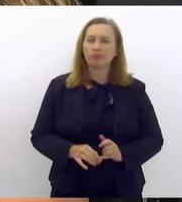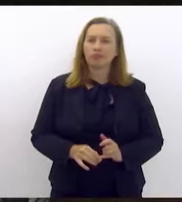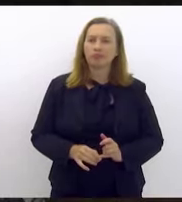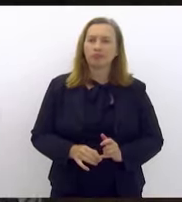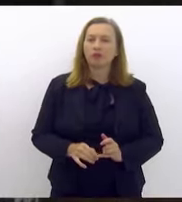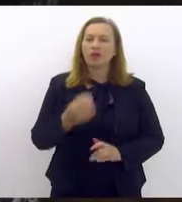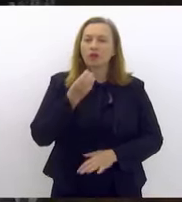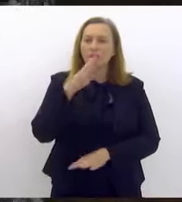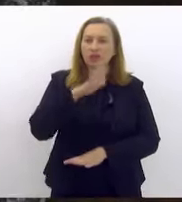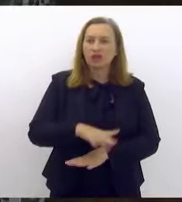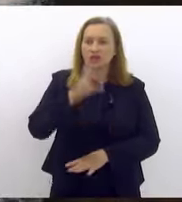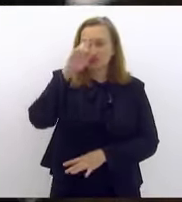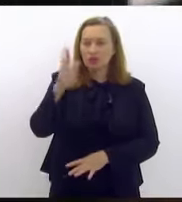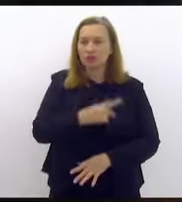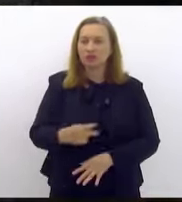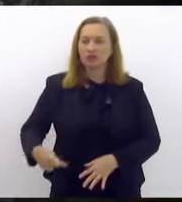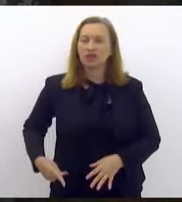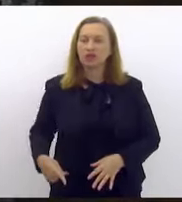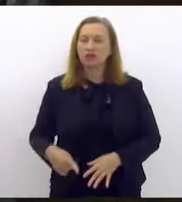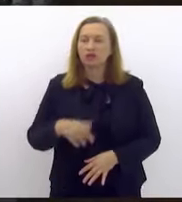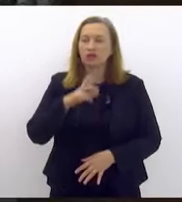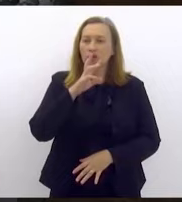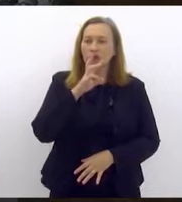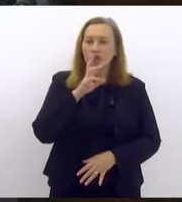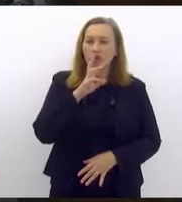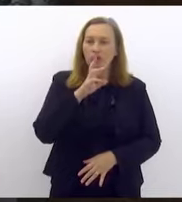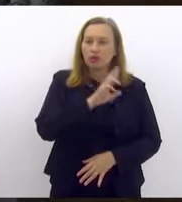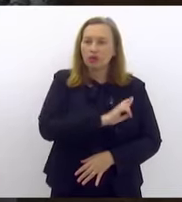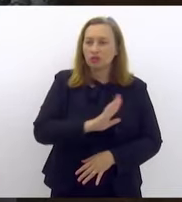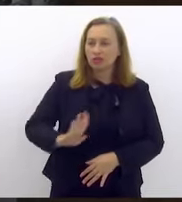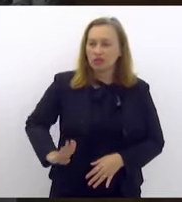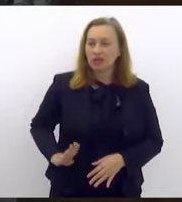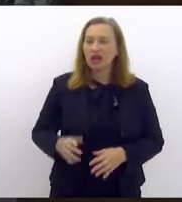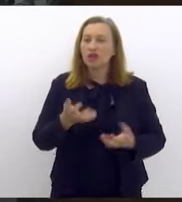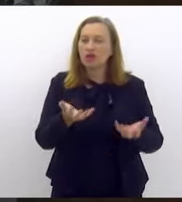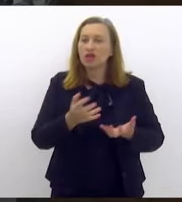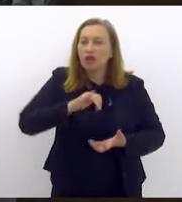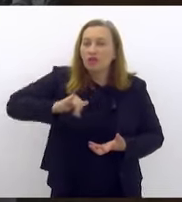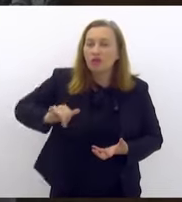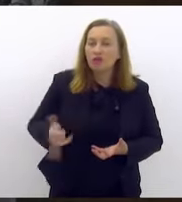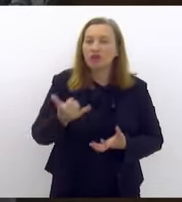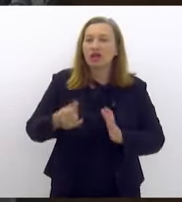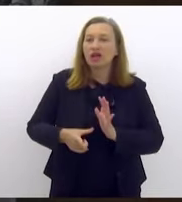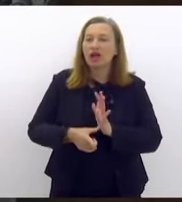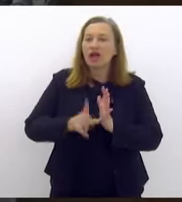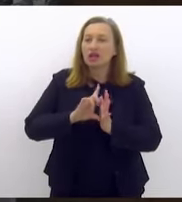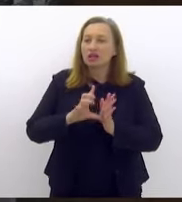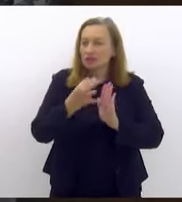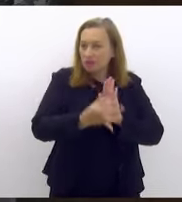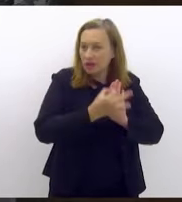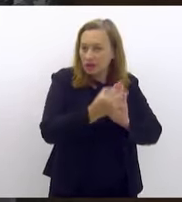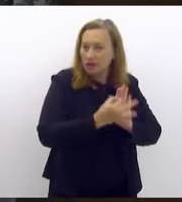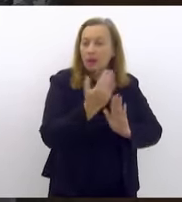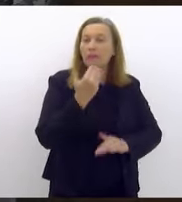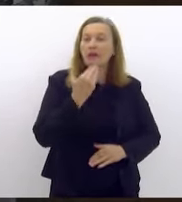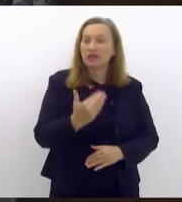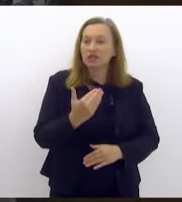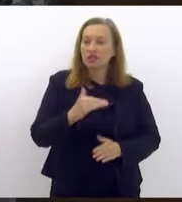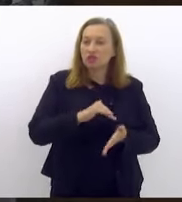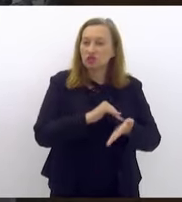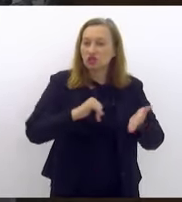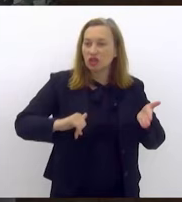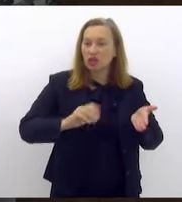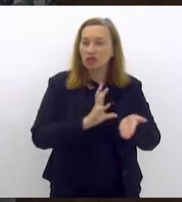Boa tarde, presidente Rodrigo Bacelar. Presidente, eu queria aproveitar, antes de dar o parecer, pedir para que seja tirado